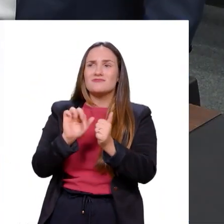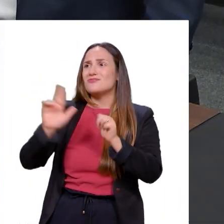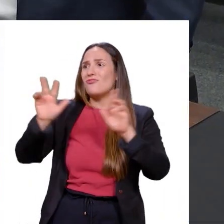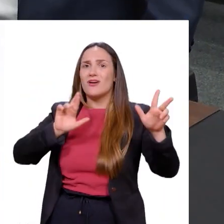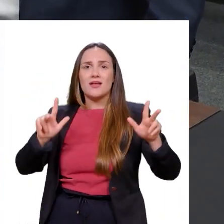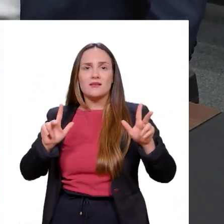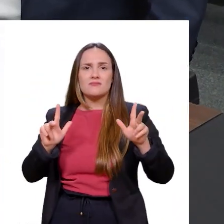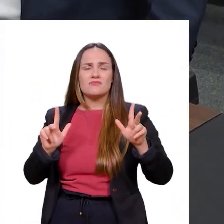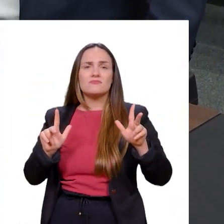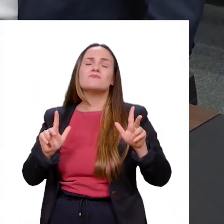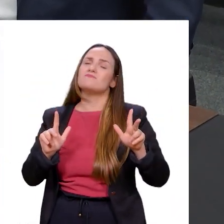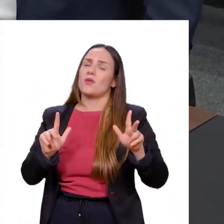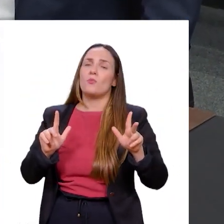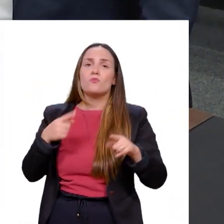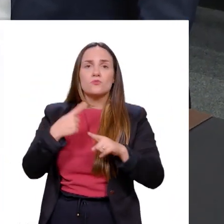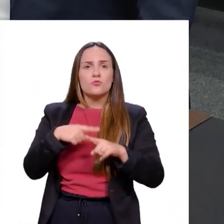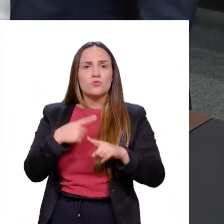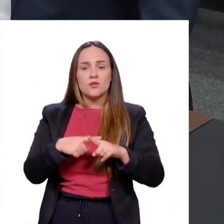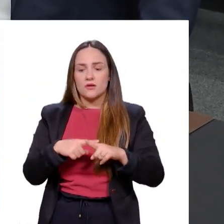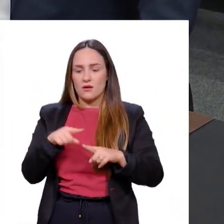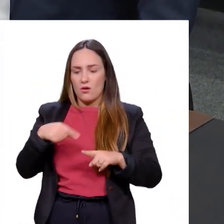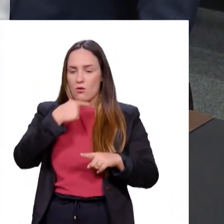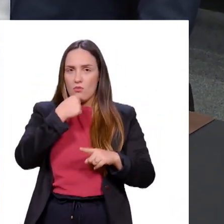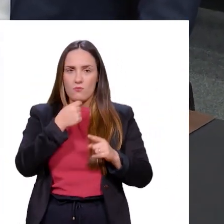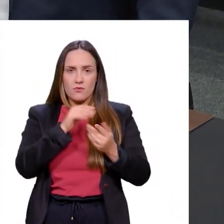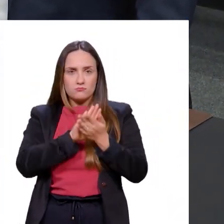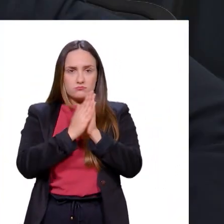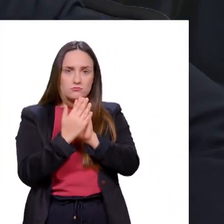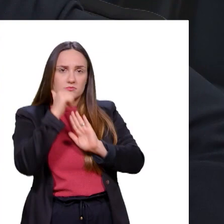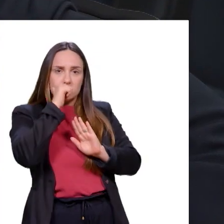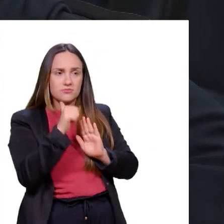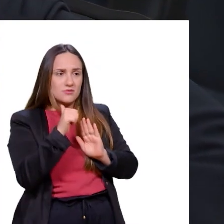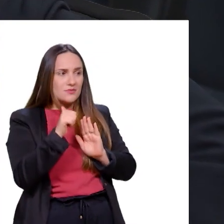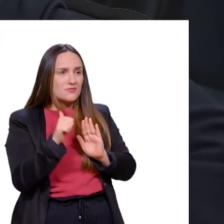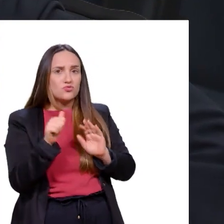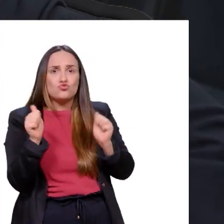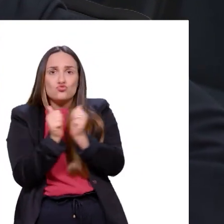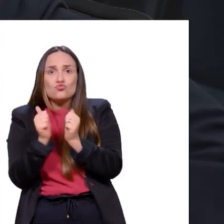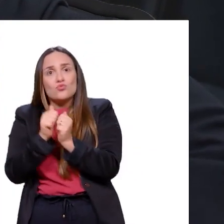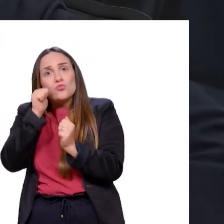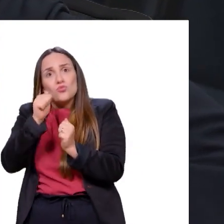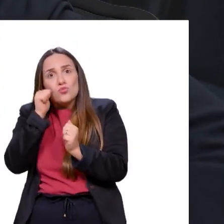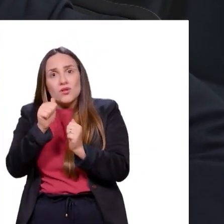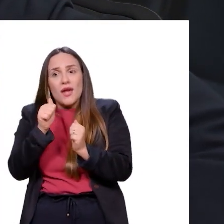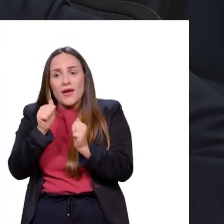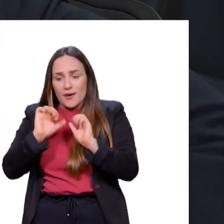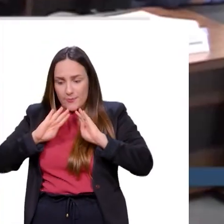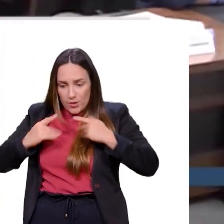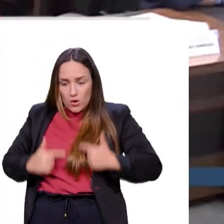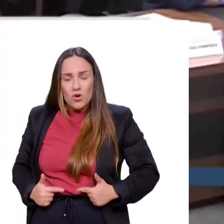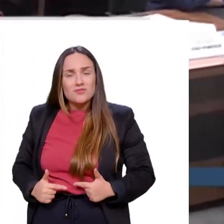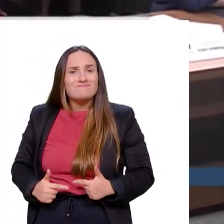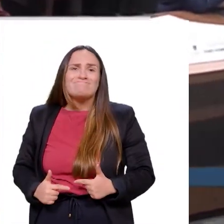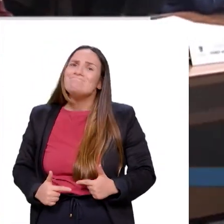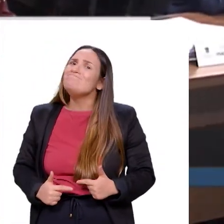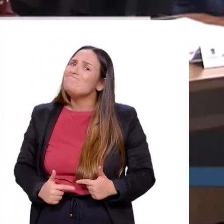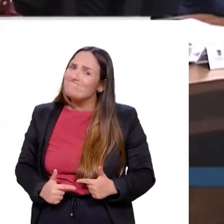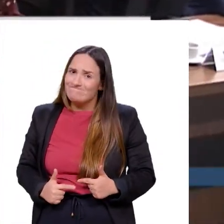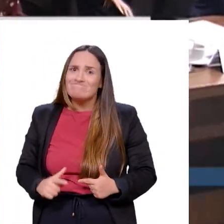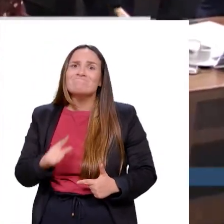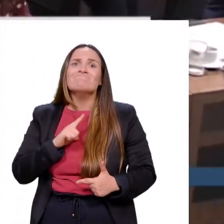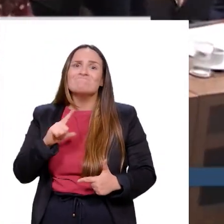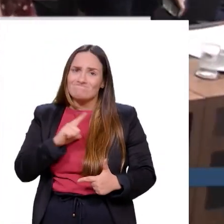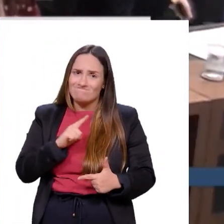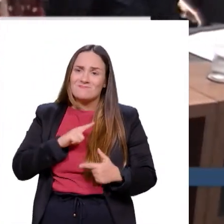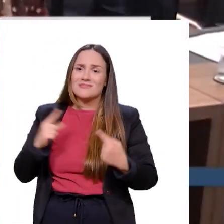atletas fica nítido em vários esportes, em que os transgêneros competem na mesma categoria que mulheres cis. Esse projeto não